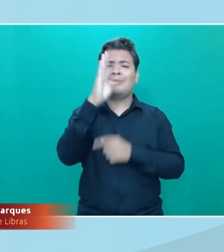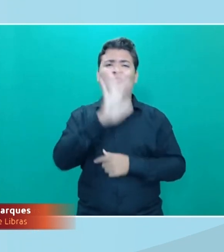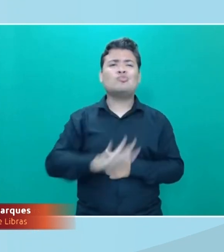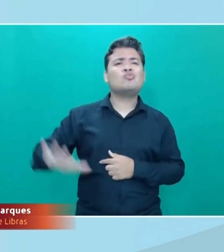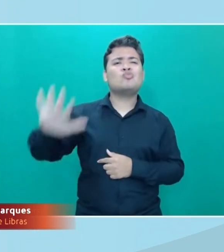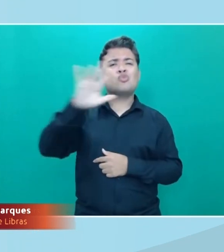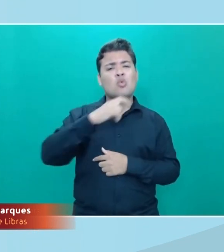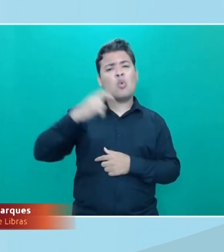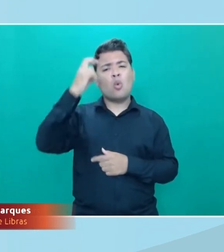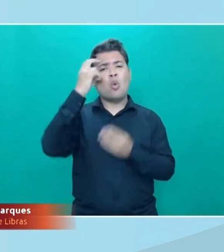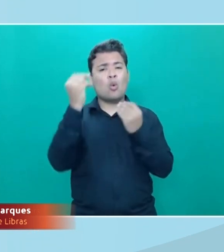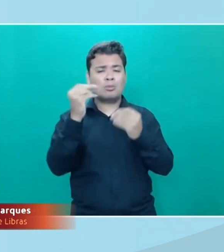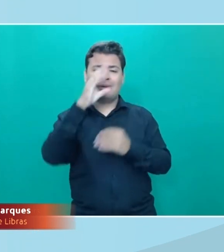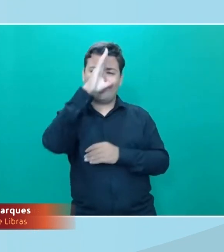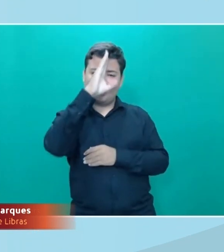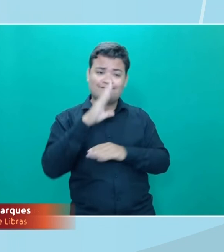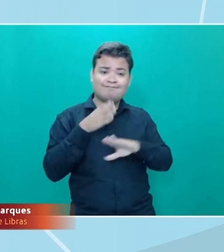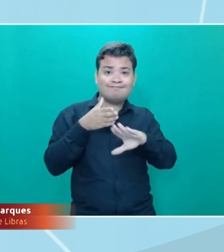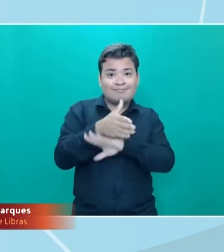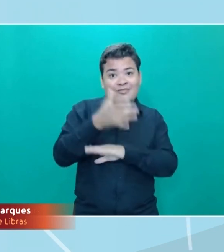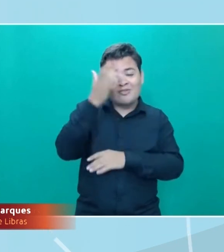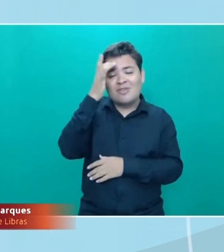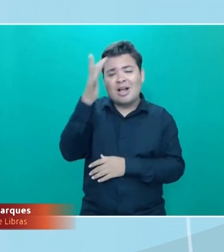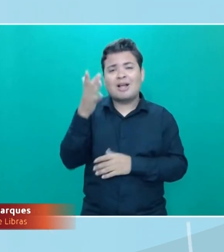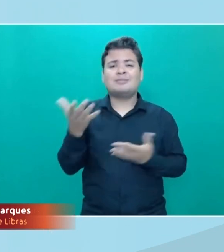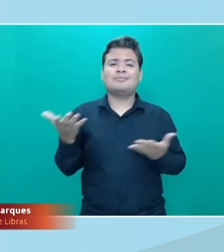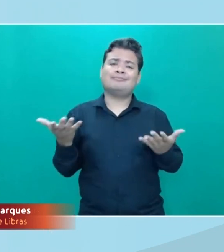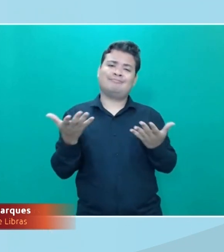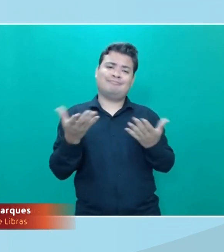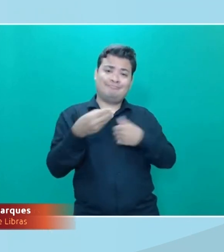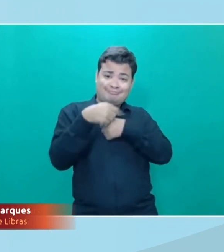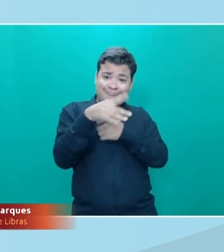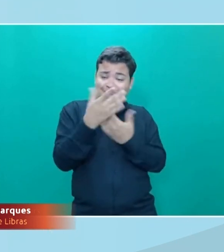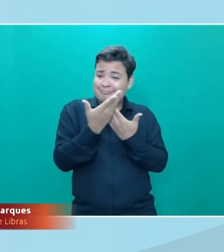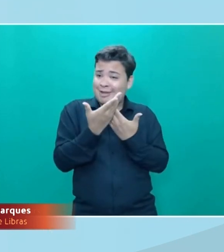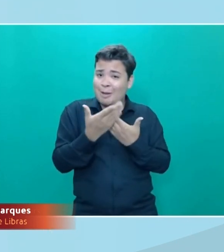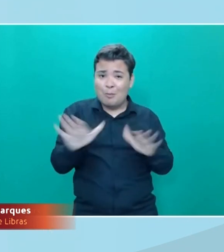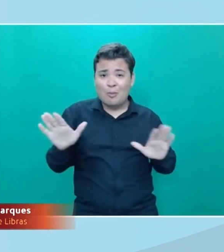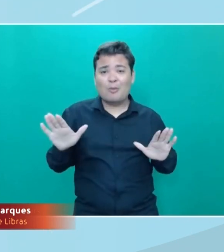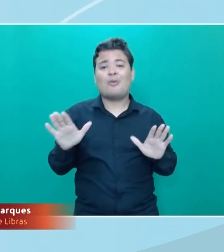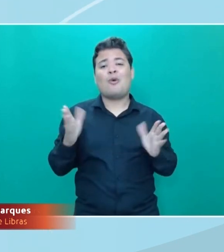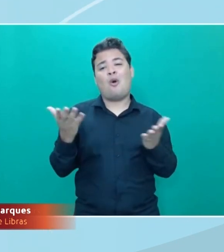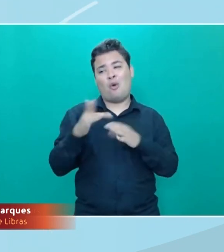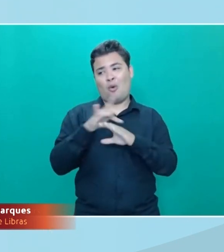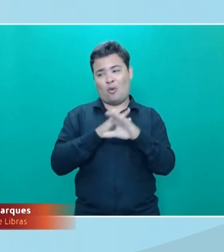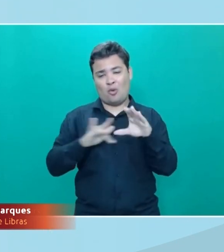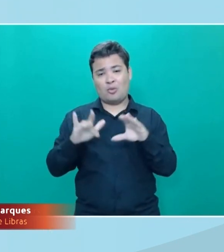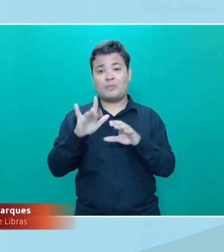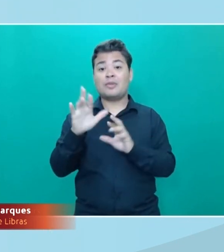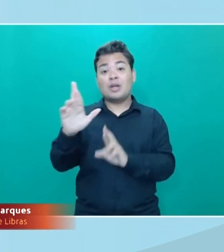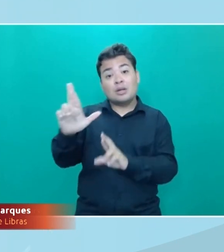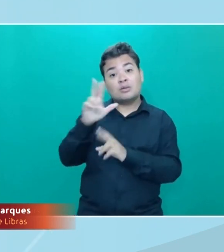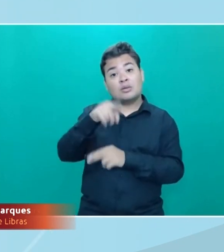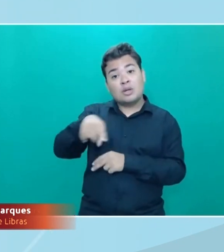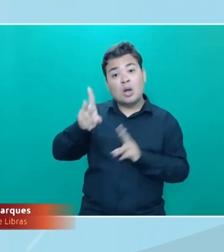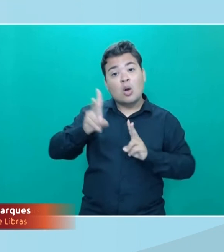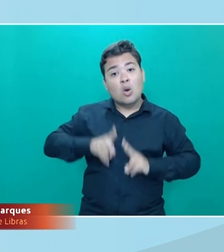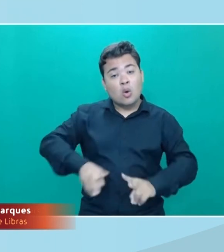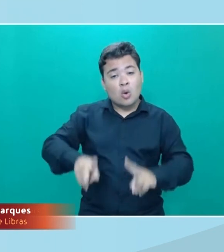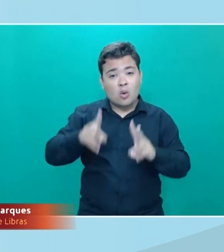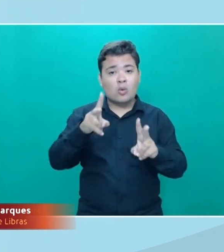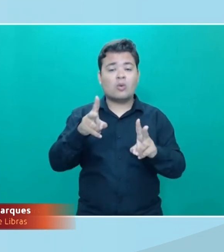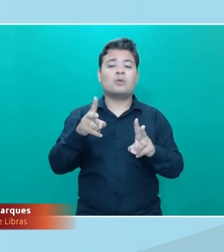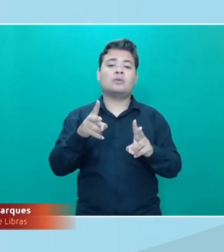e acessível. E assim eu me despeço do Conexões de hoje. Espero que você continue acompanhando a programação da